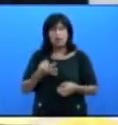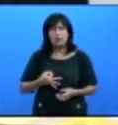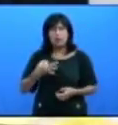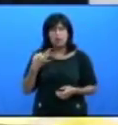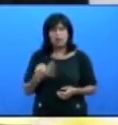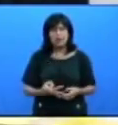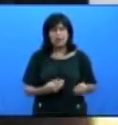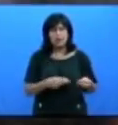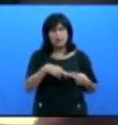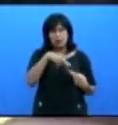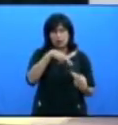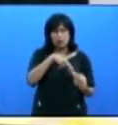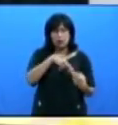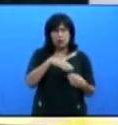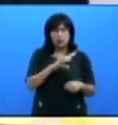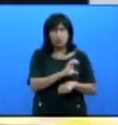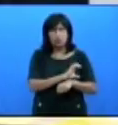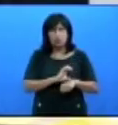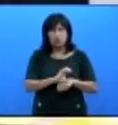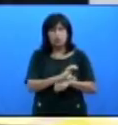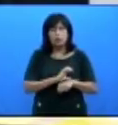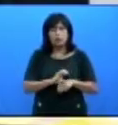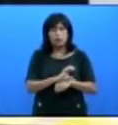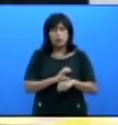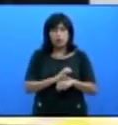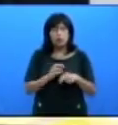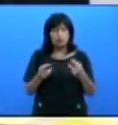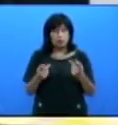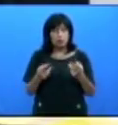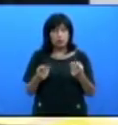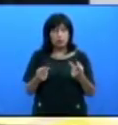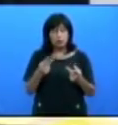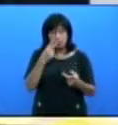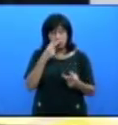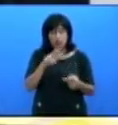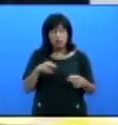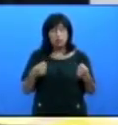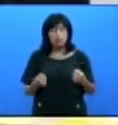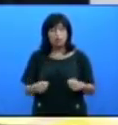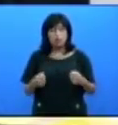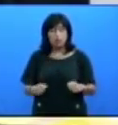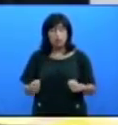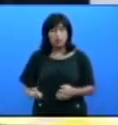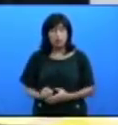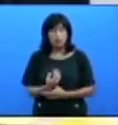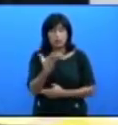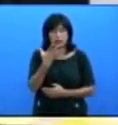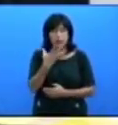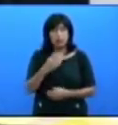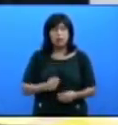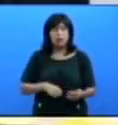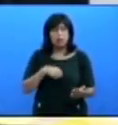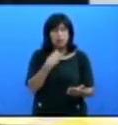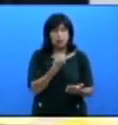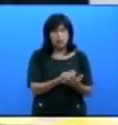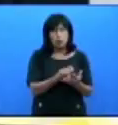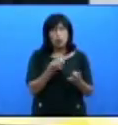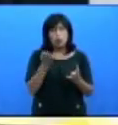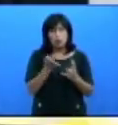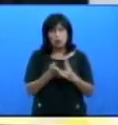da Constituição Federal de 1988 e cria a contribuição social para a